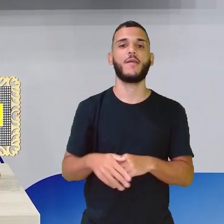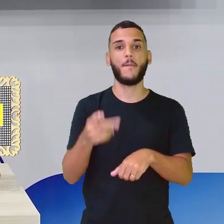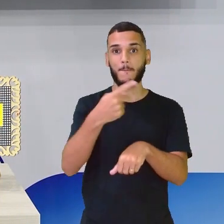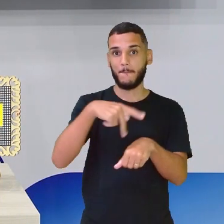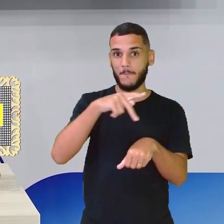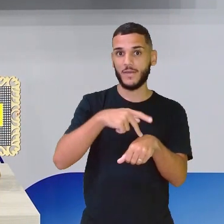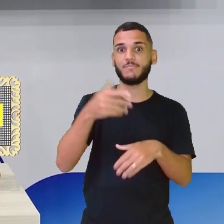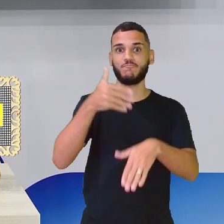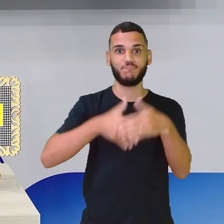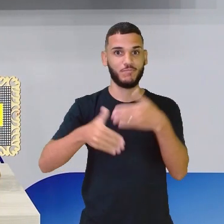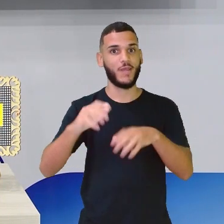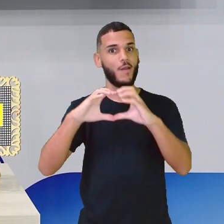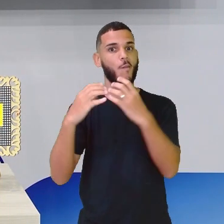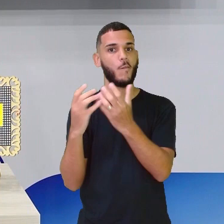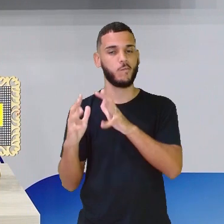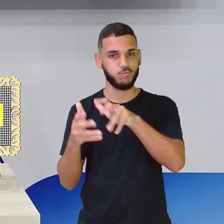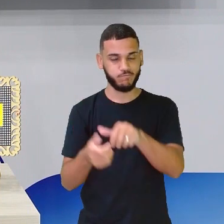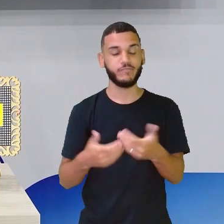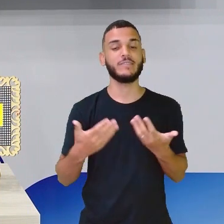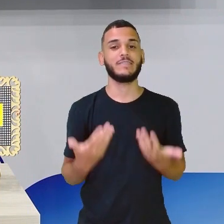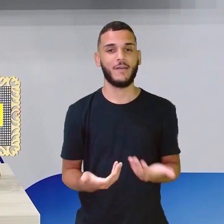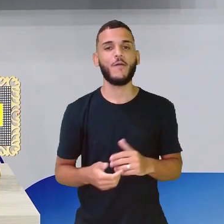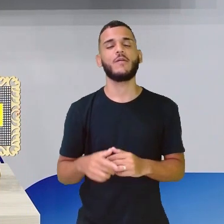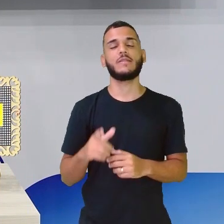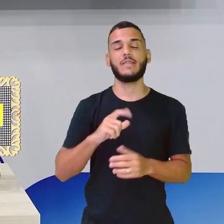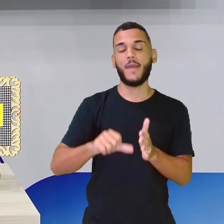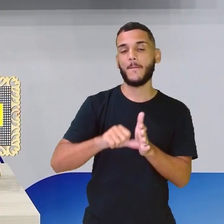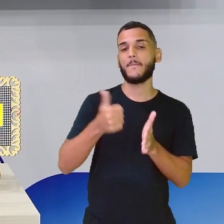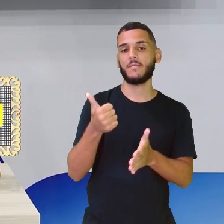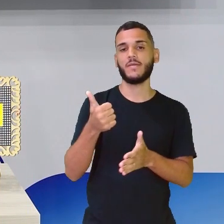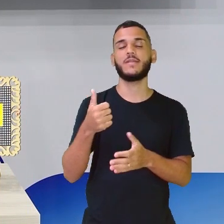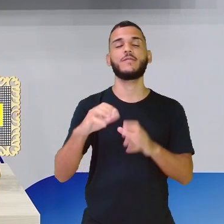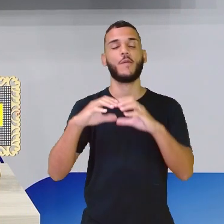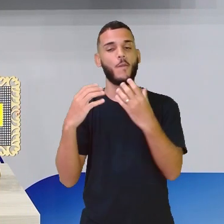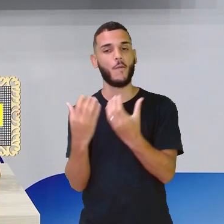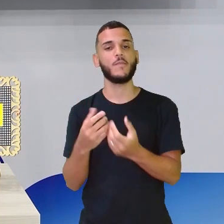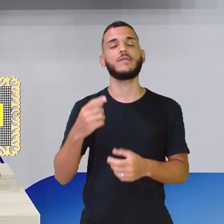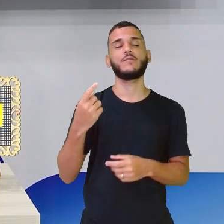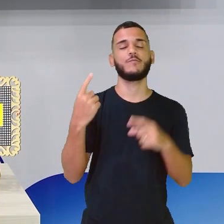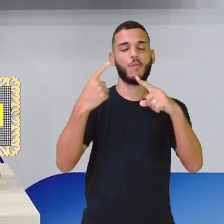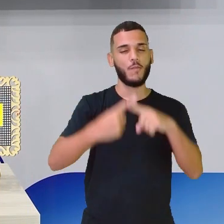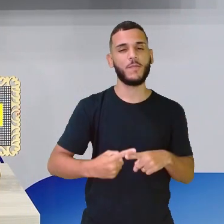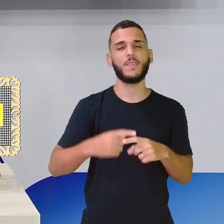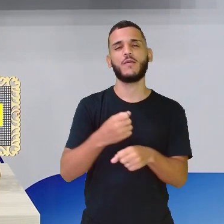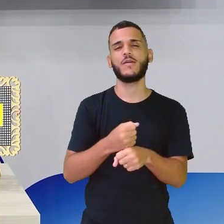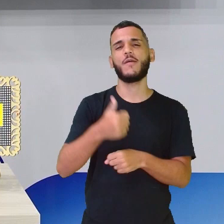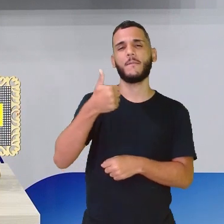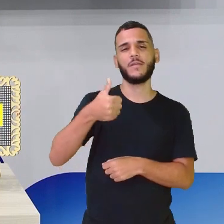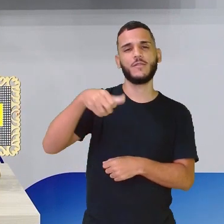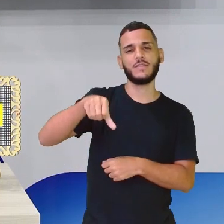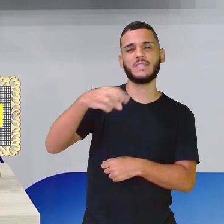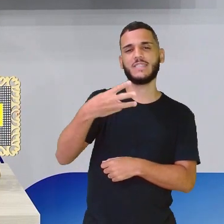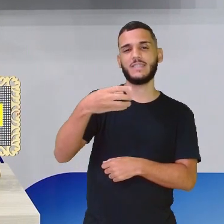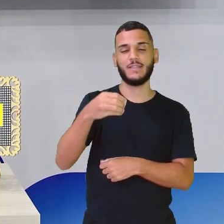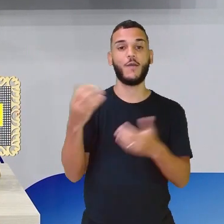Mundo. Foi nele que nós tivemos a primeira Copa, a Copa de 1930. E a arte que a gente vai